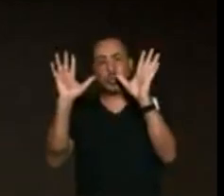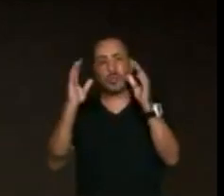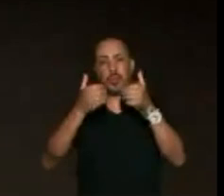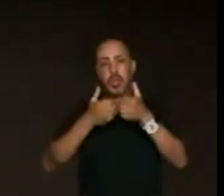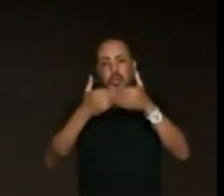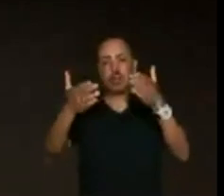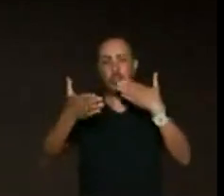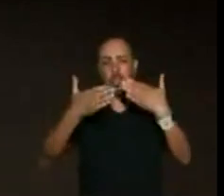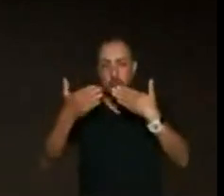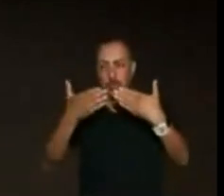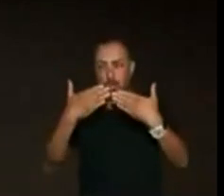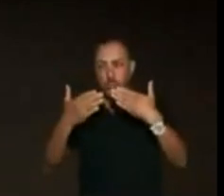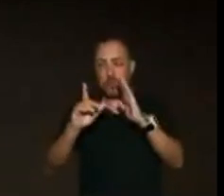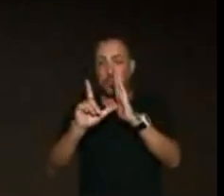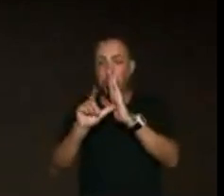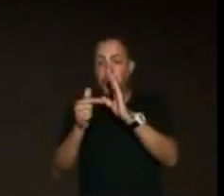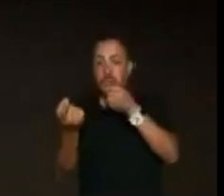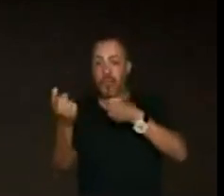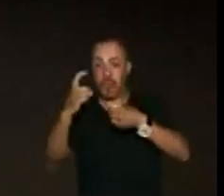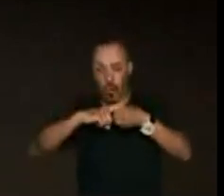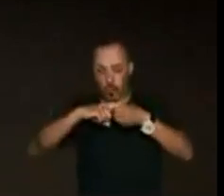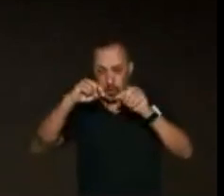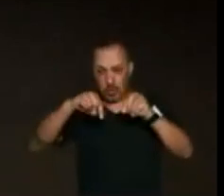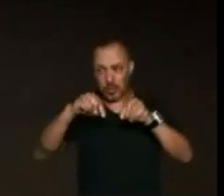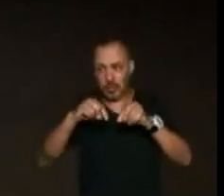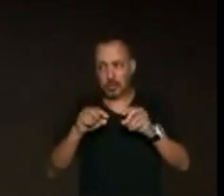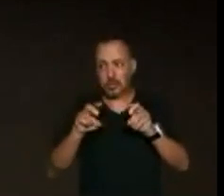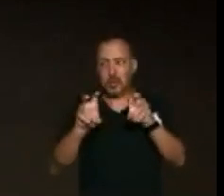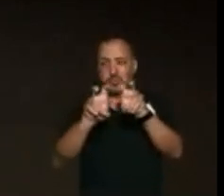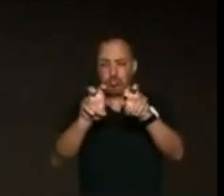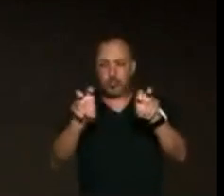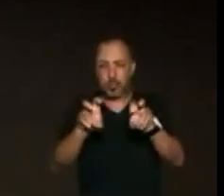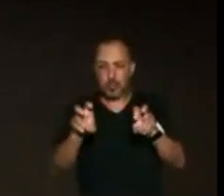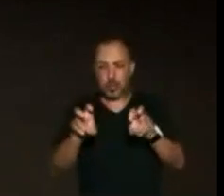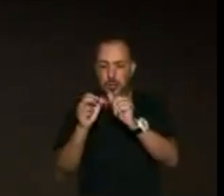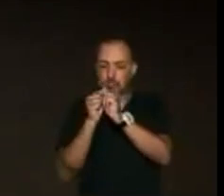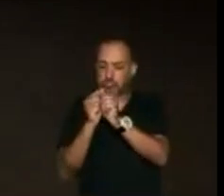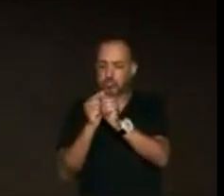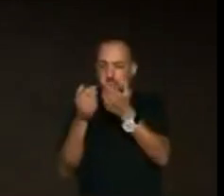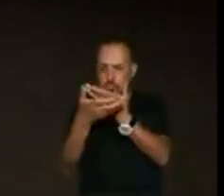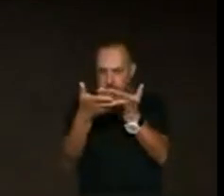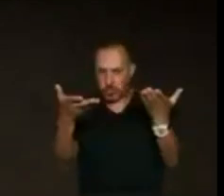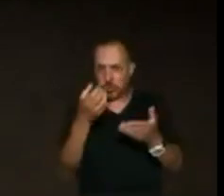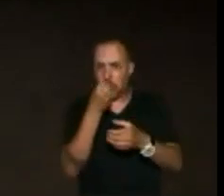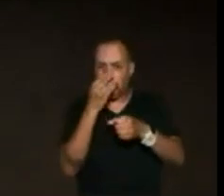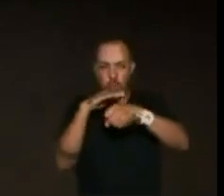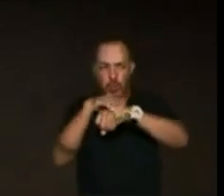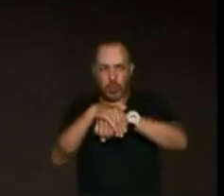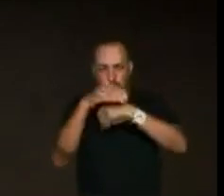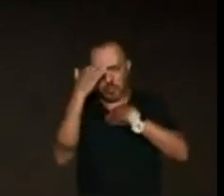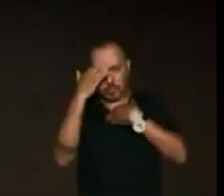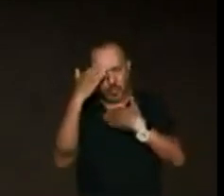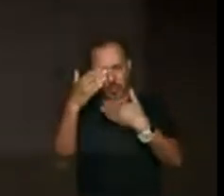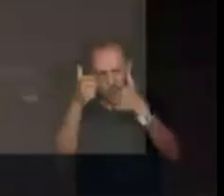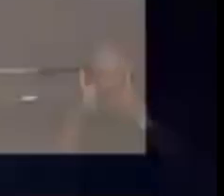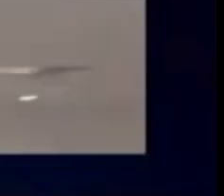bate-papo. Já estou por aqui novamente e agora a nossa plateia está na companhia de vocês dois, tá bom? Boa noite. Obrigado por